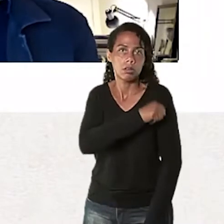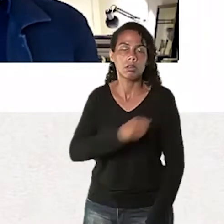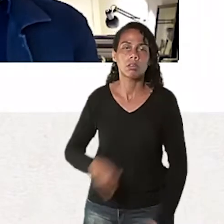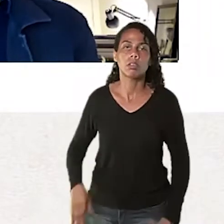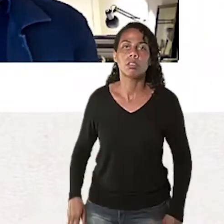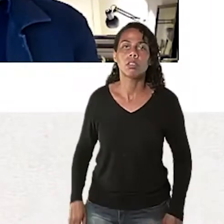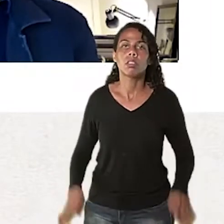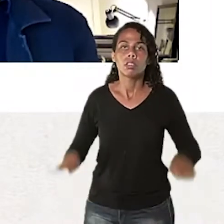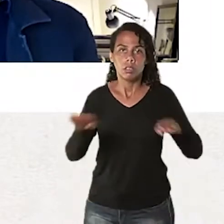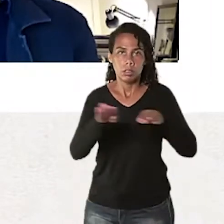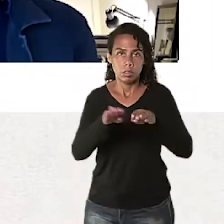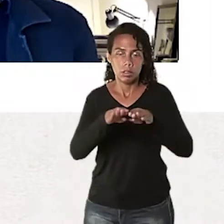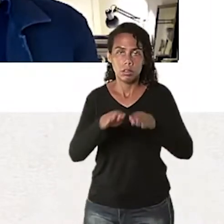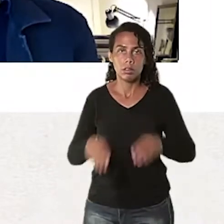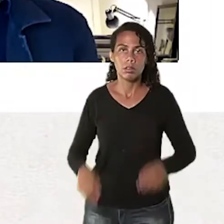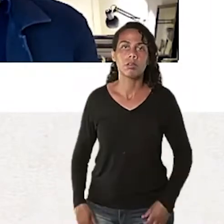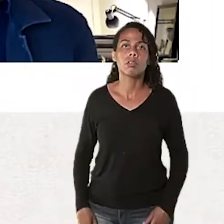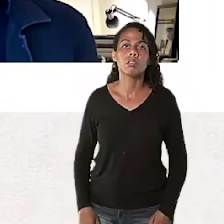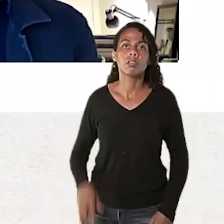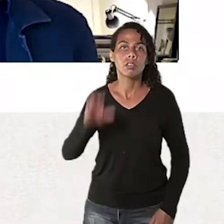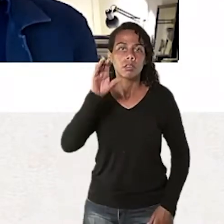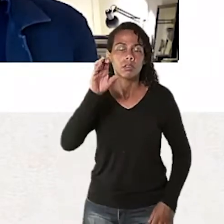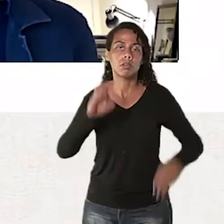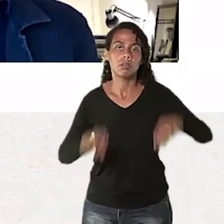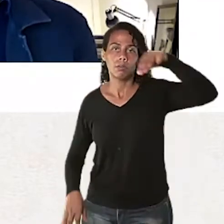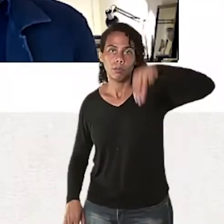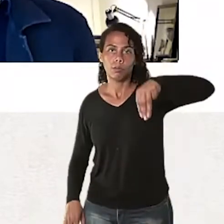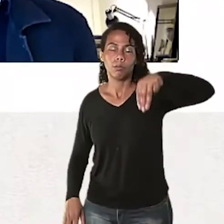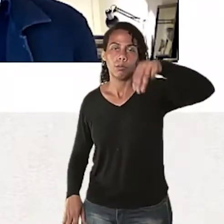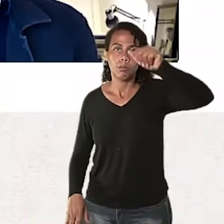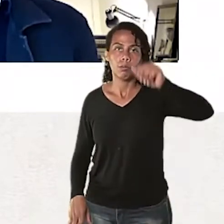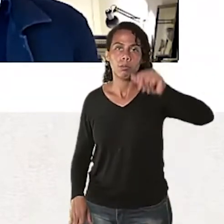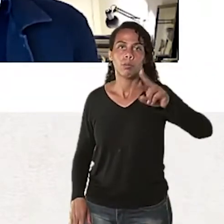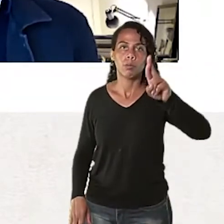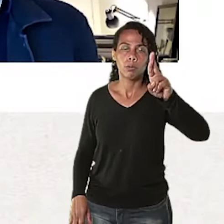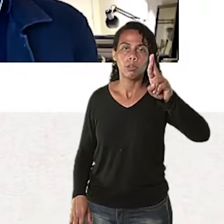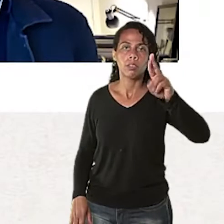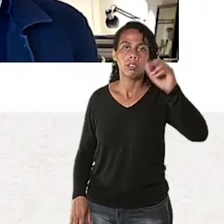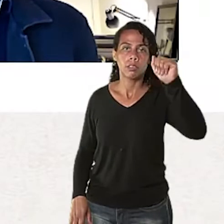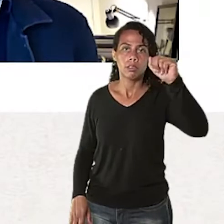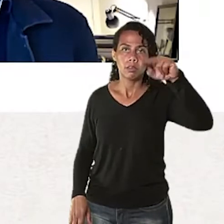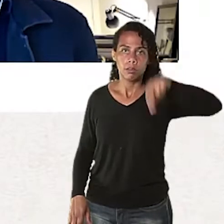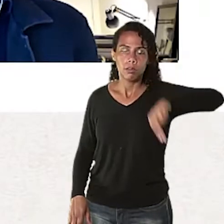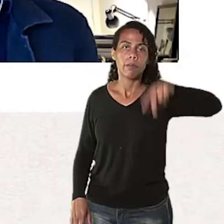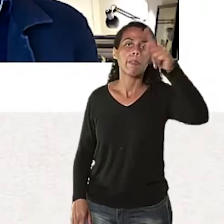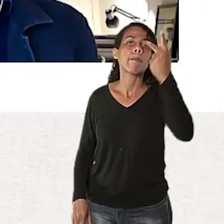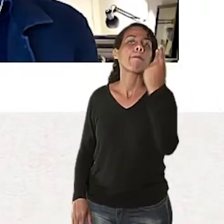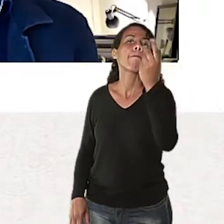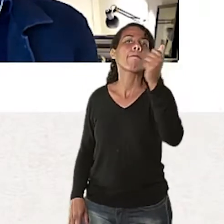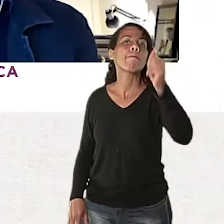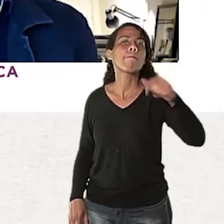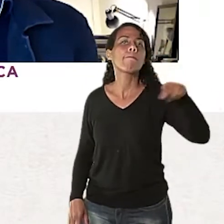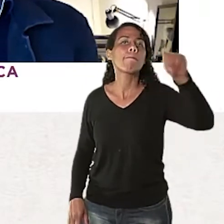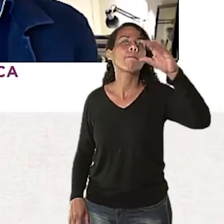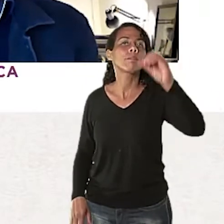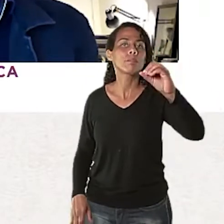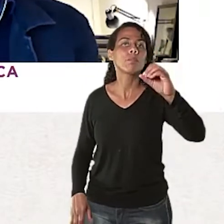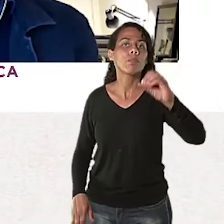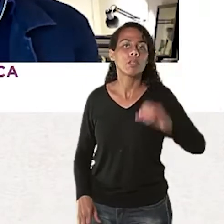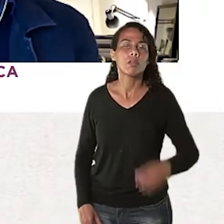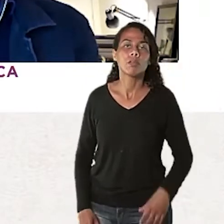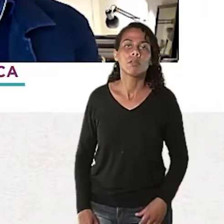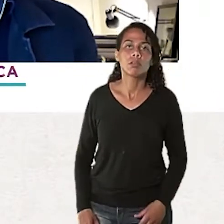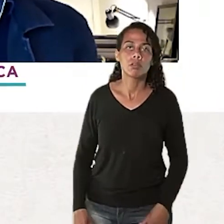Tem algumas crônicas sobre o Brasil. Mas acho que a que eu gosto mais é essa,